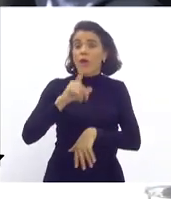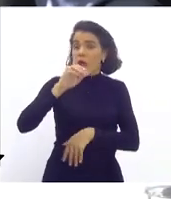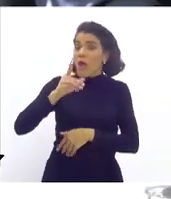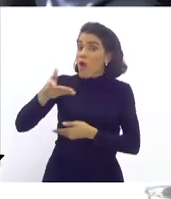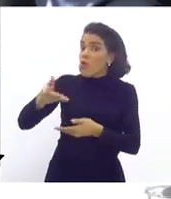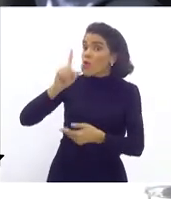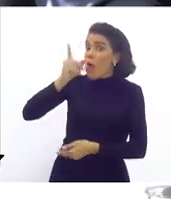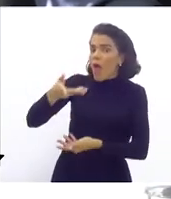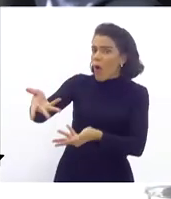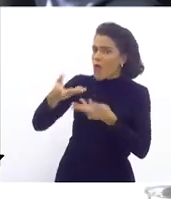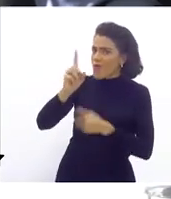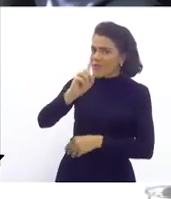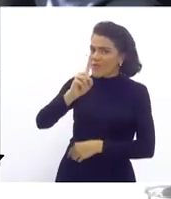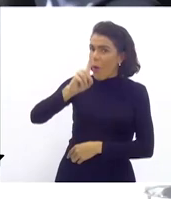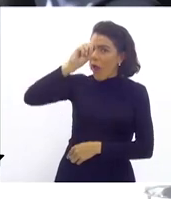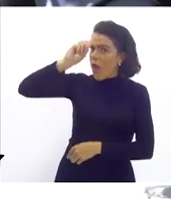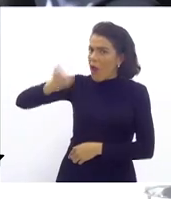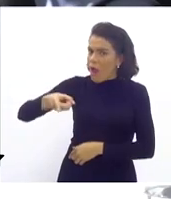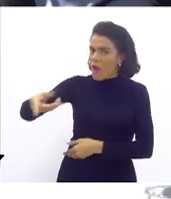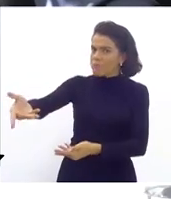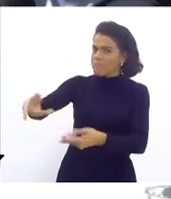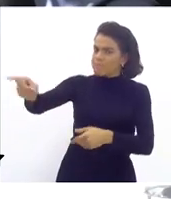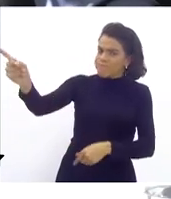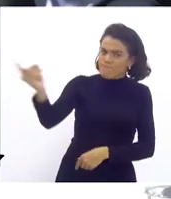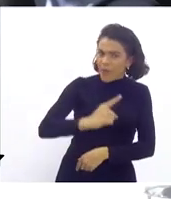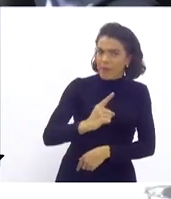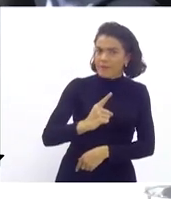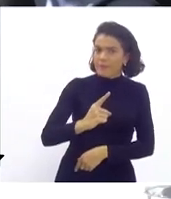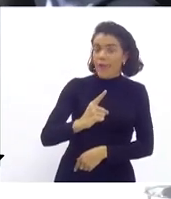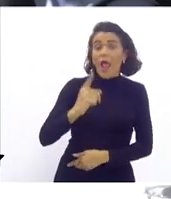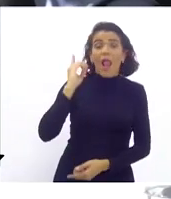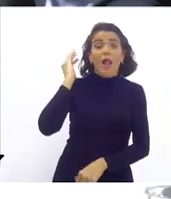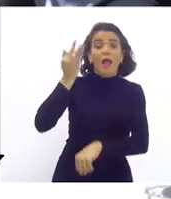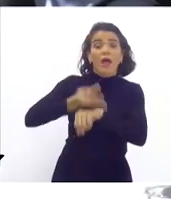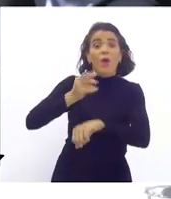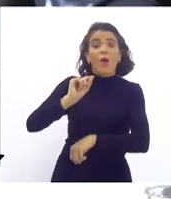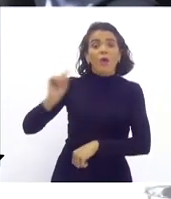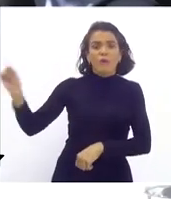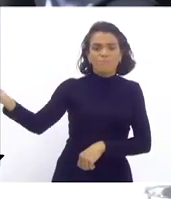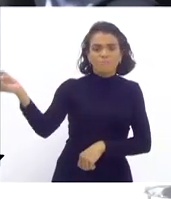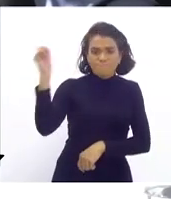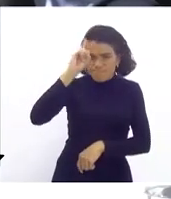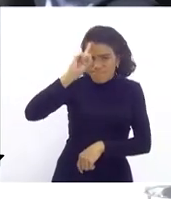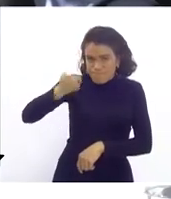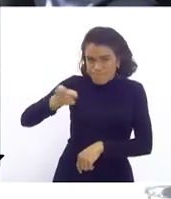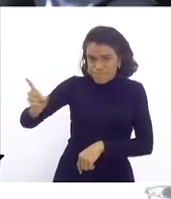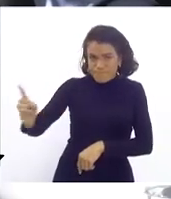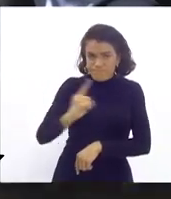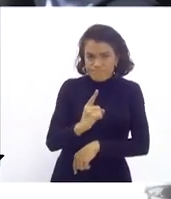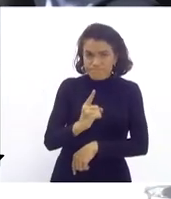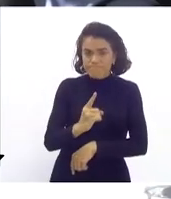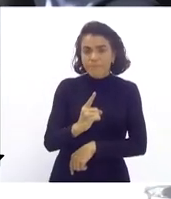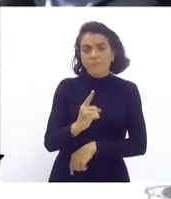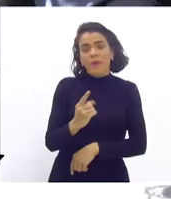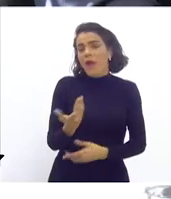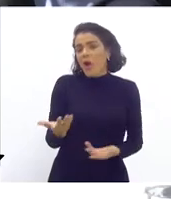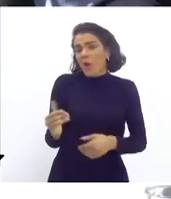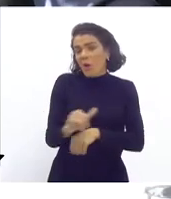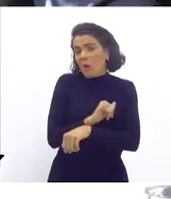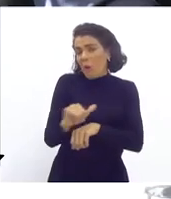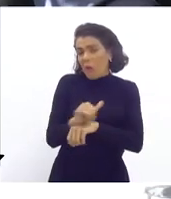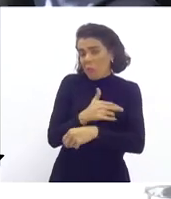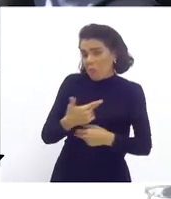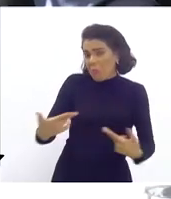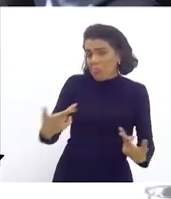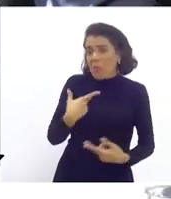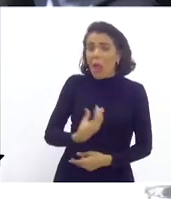e não convite razão pela qual ela tá faltando uma convocação do Parlamento não adianta fazer qualquer medida agora porque como ela